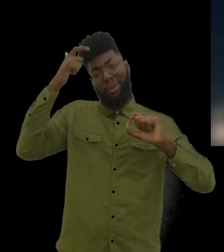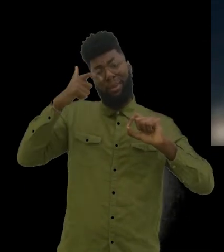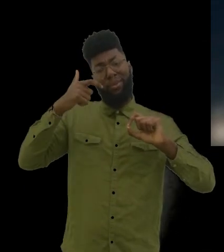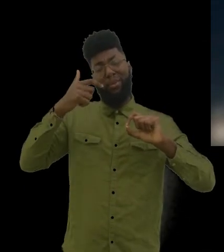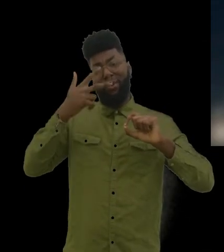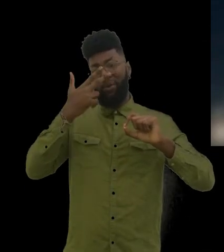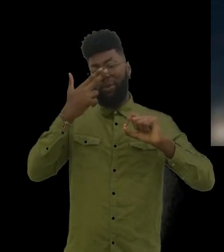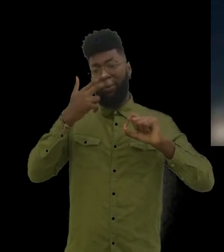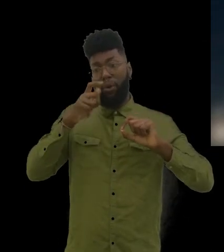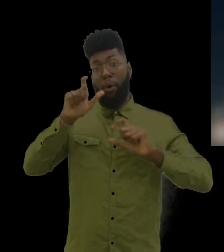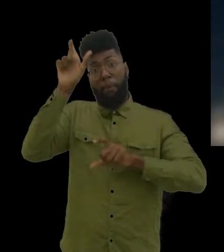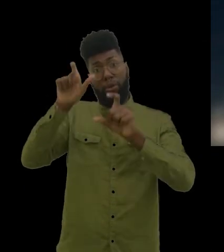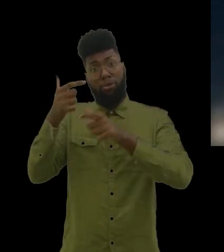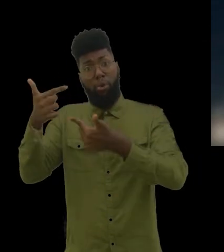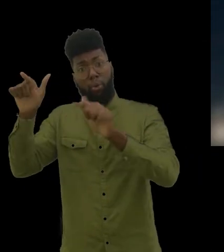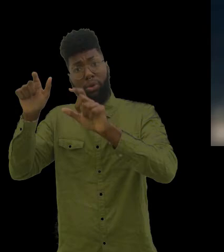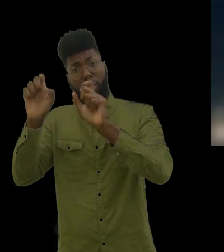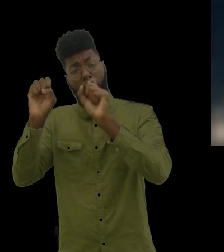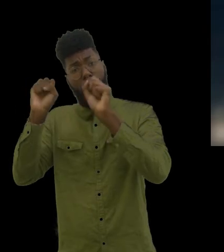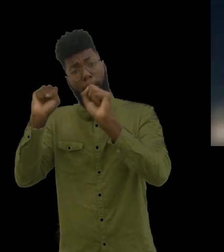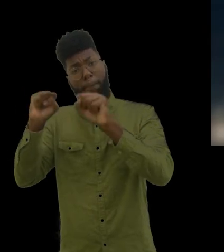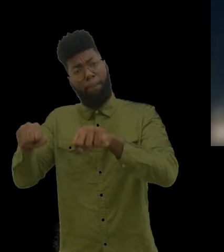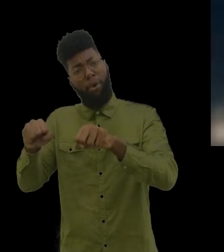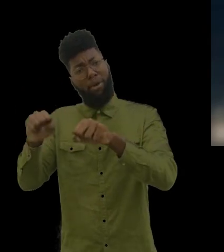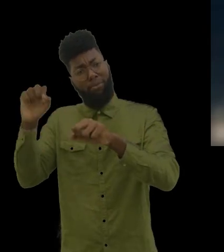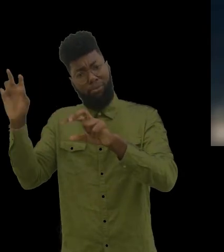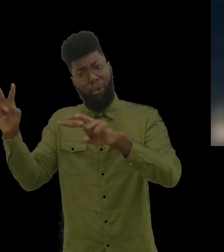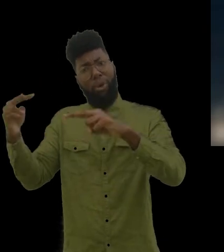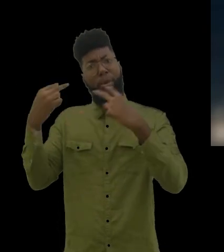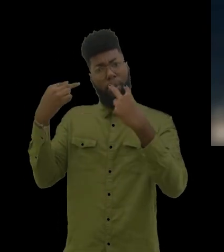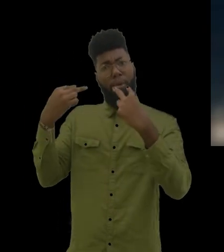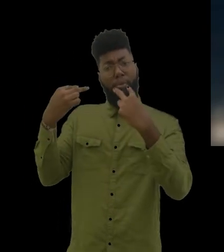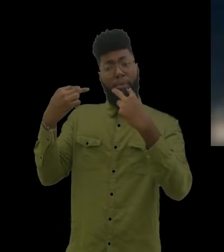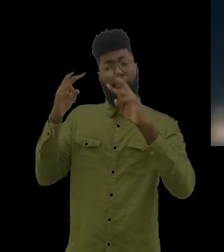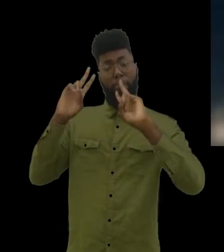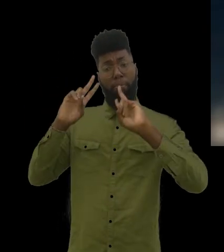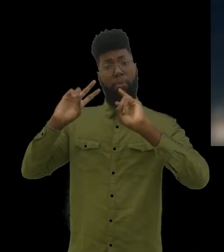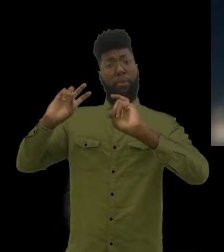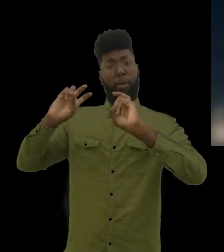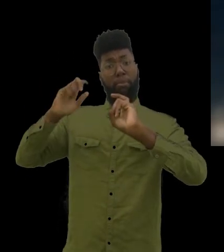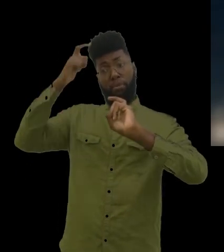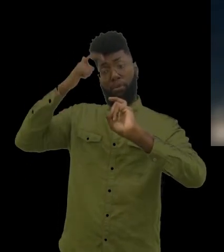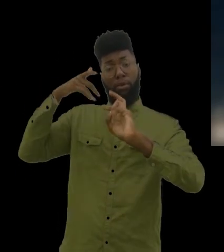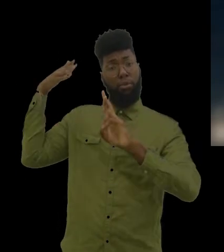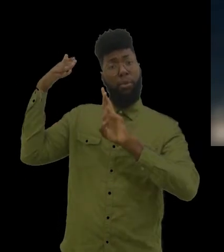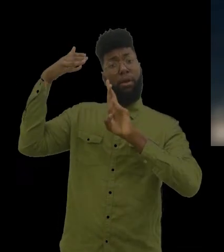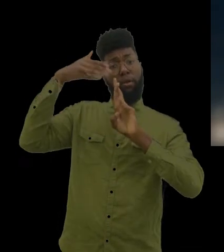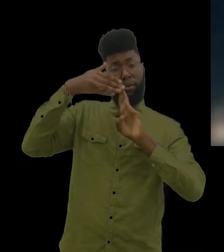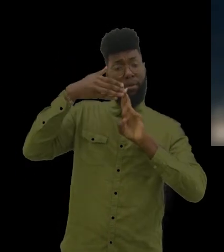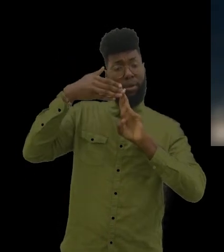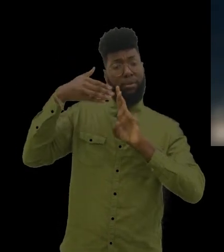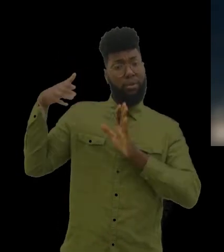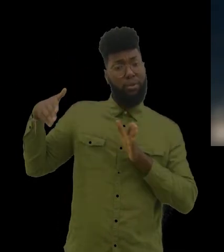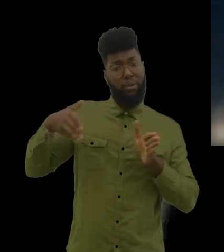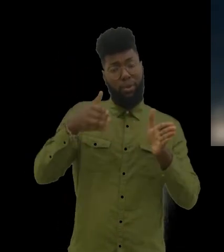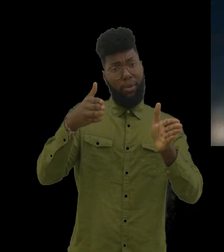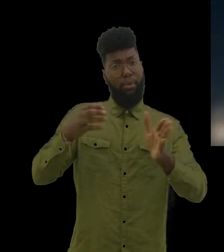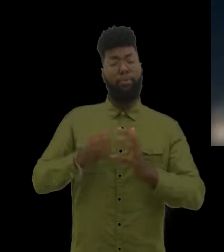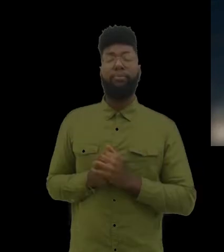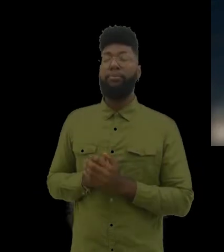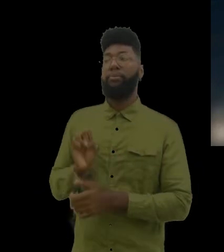forma, né? Isso também ocorreu comigo, né? Em 2020, porque eu fui convidado para o